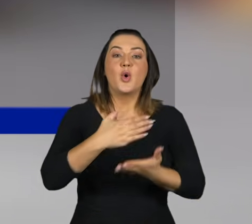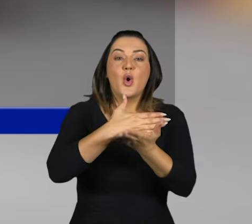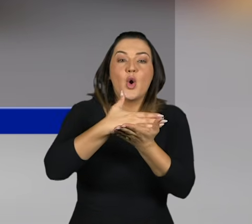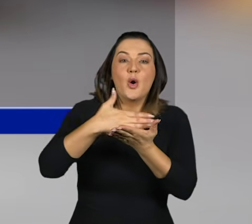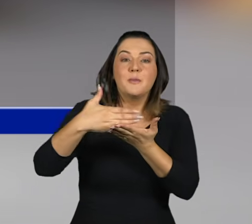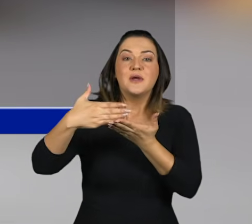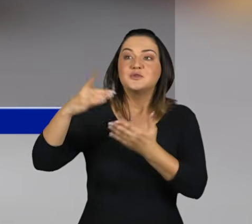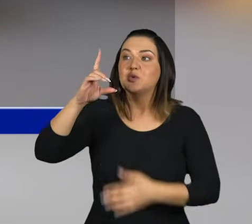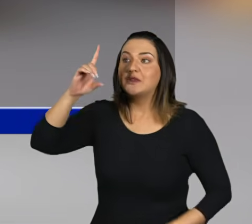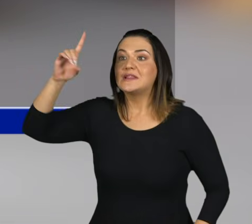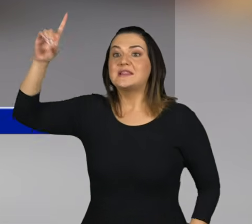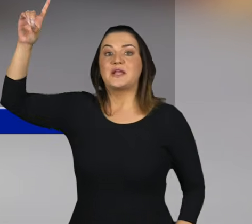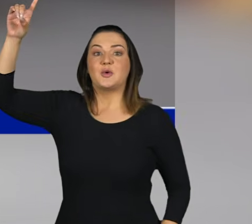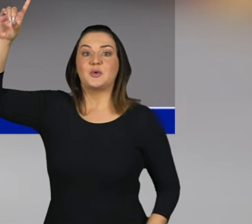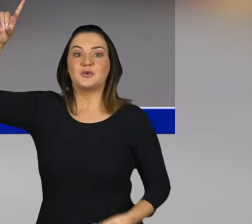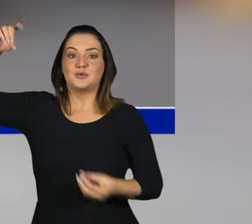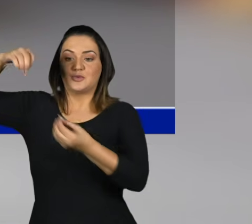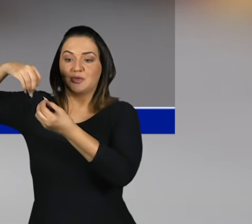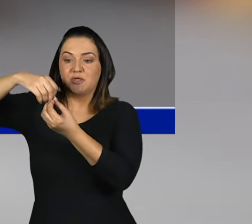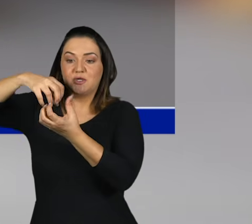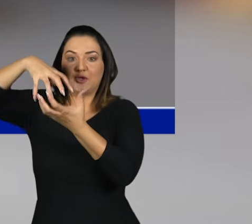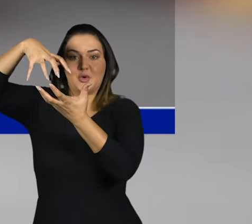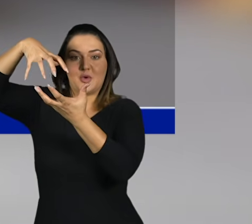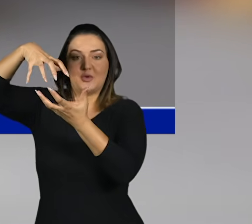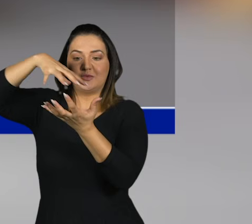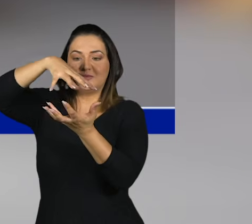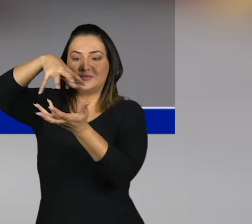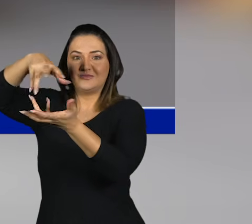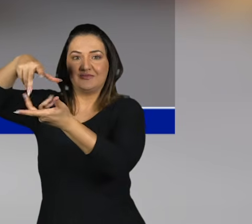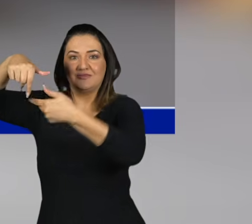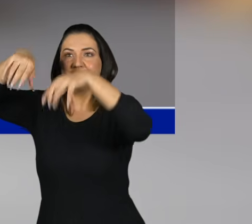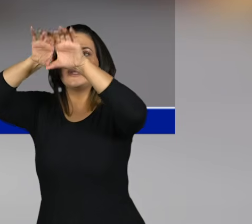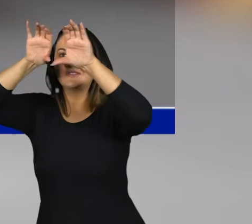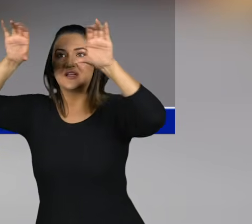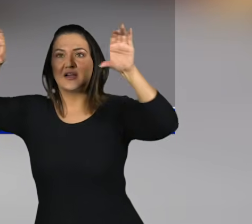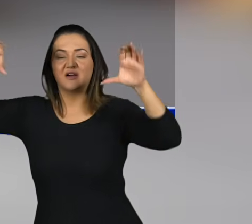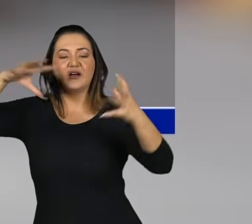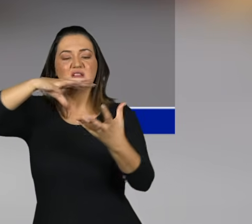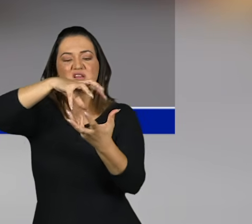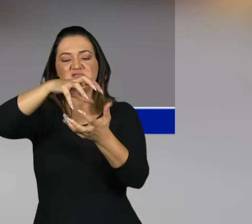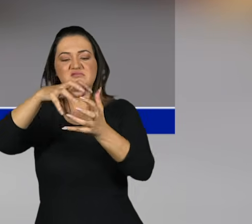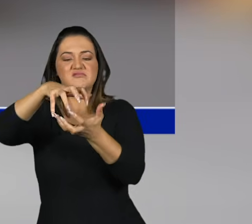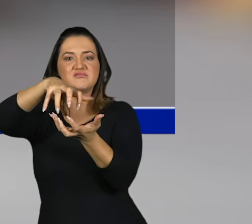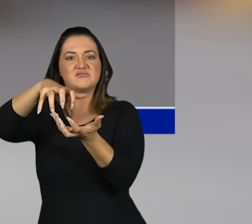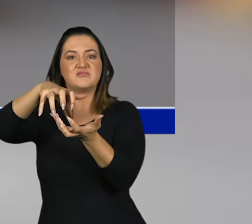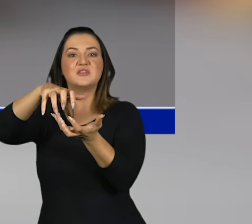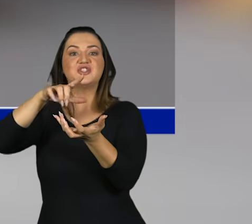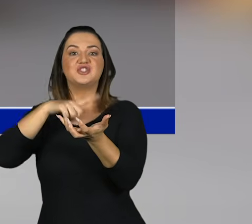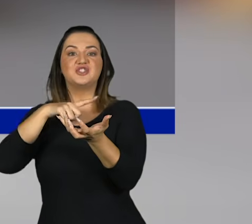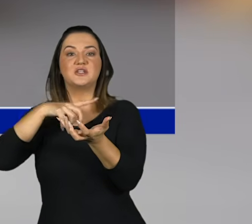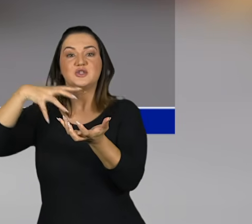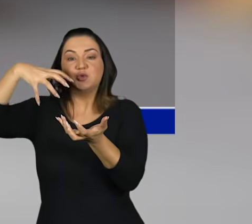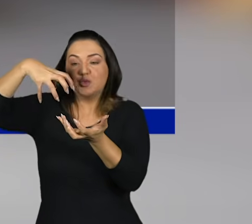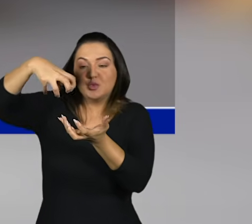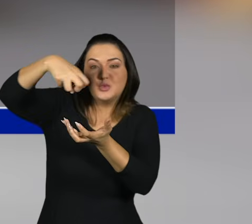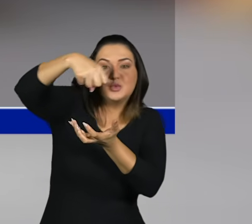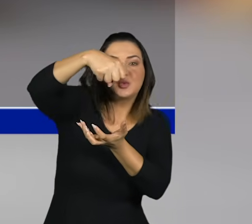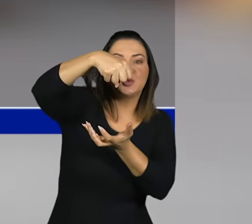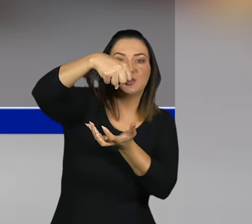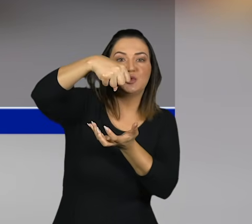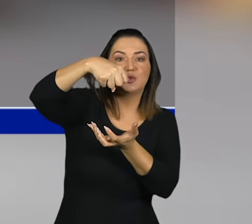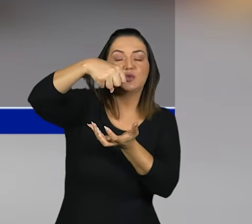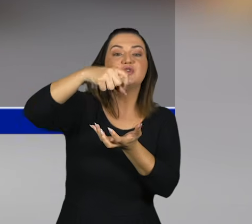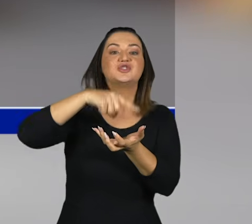No princípio criou Deus os céus e a terra. A terra, porém, estava sem forma e vazia. Havia trevas sobre a face do